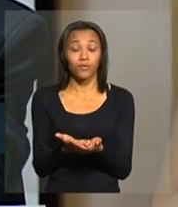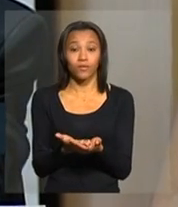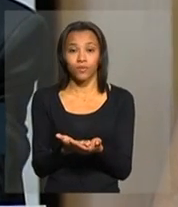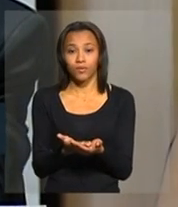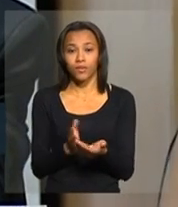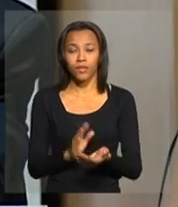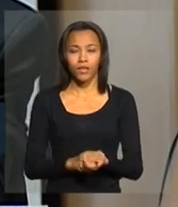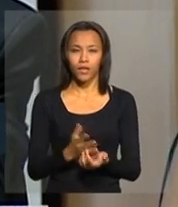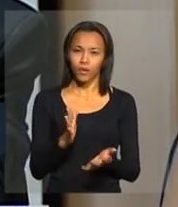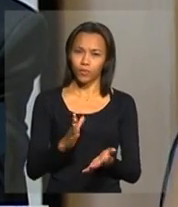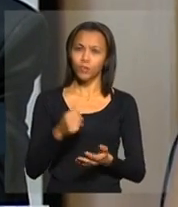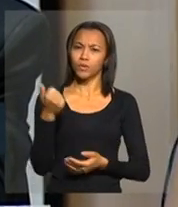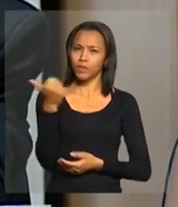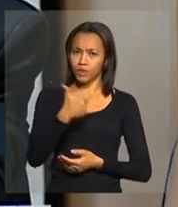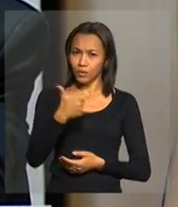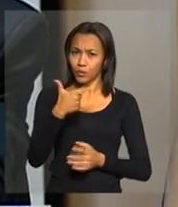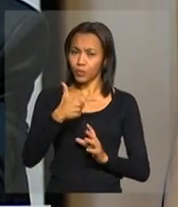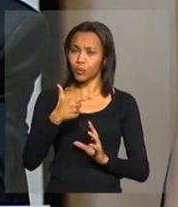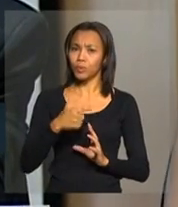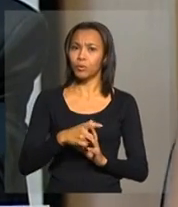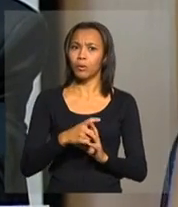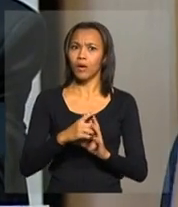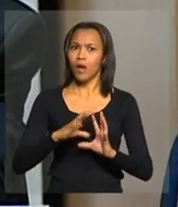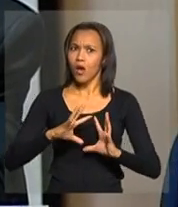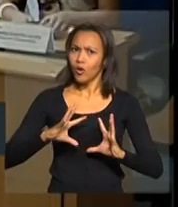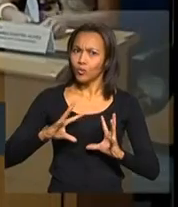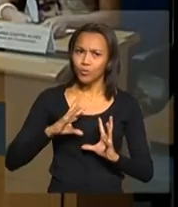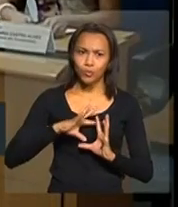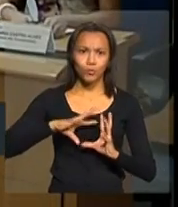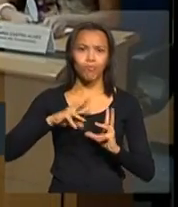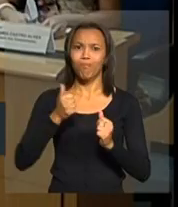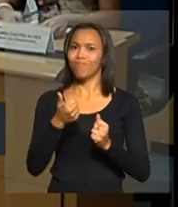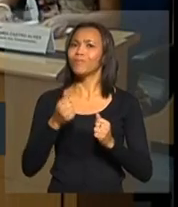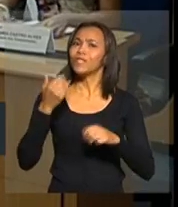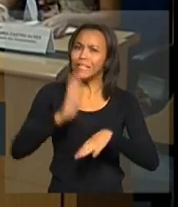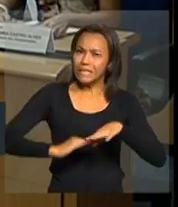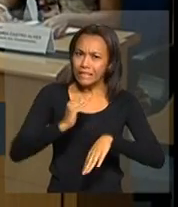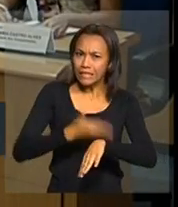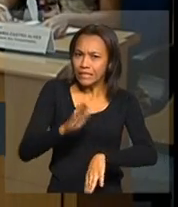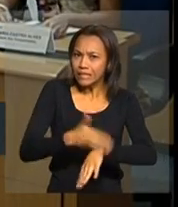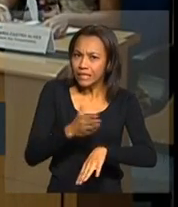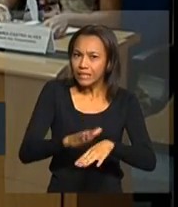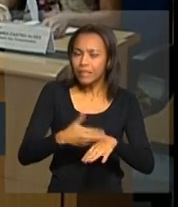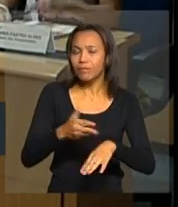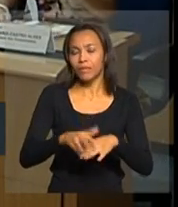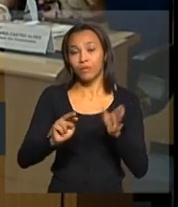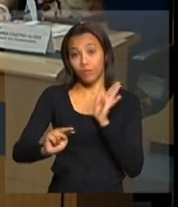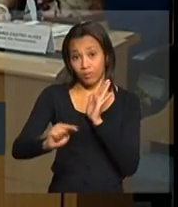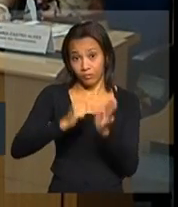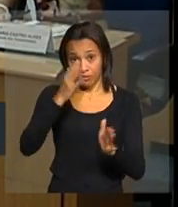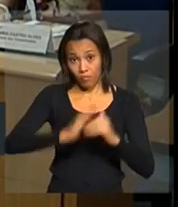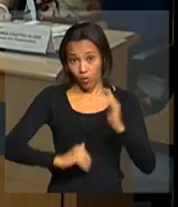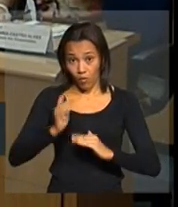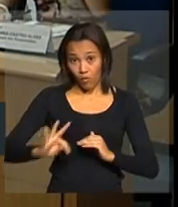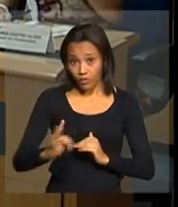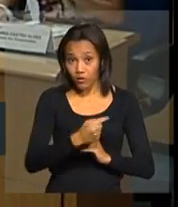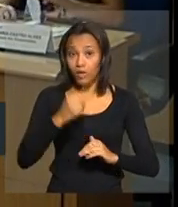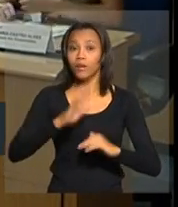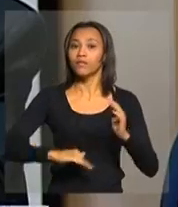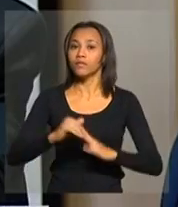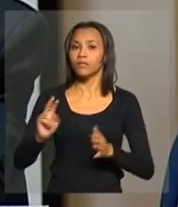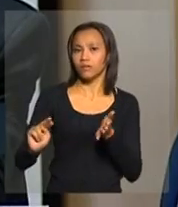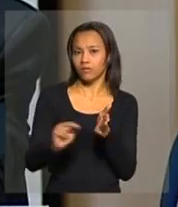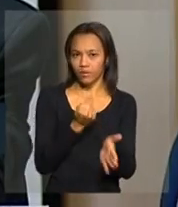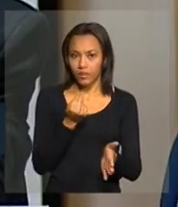assim, o segundo maior impulso da história do SNT na capacitação em transplantes. Nós estamos